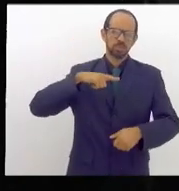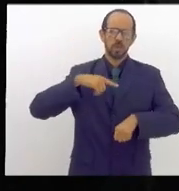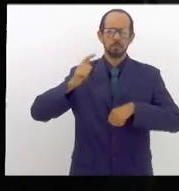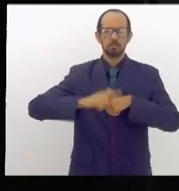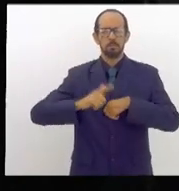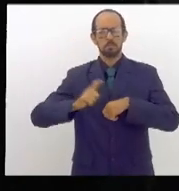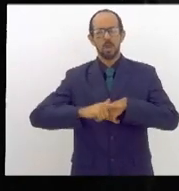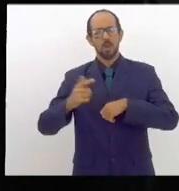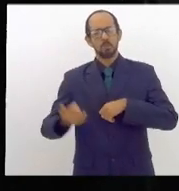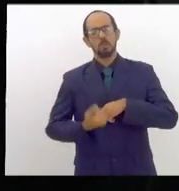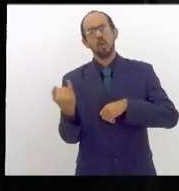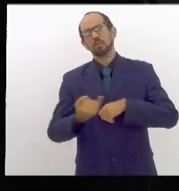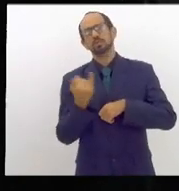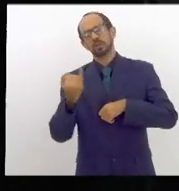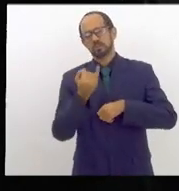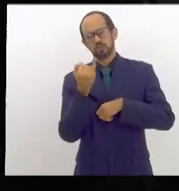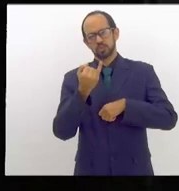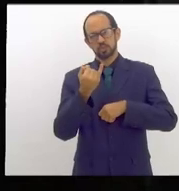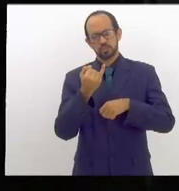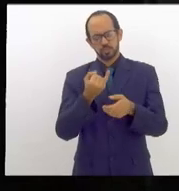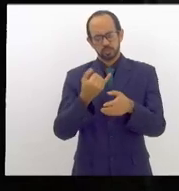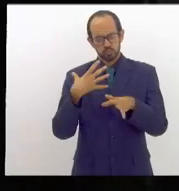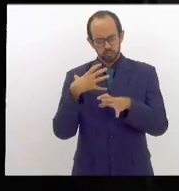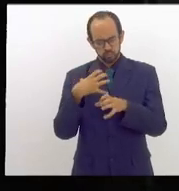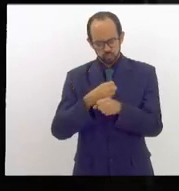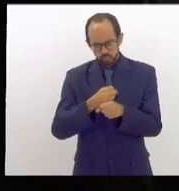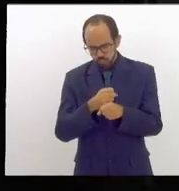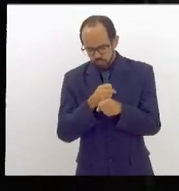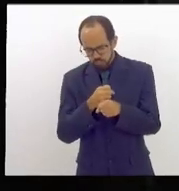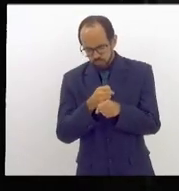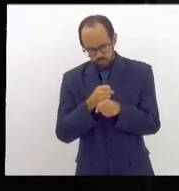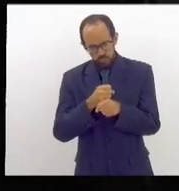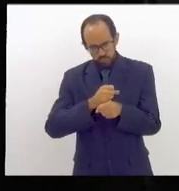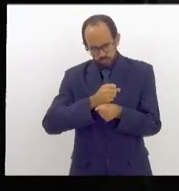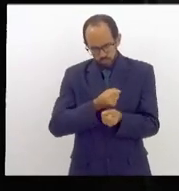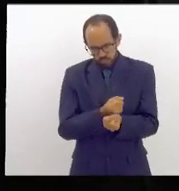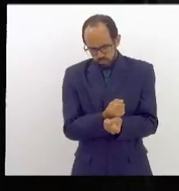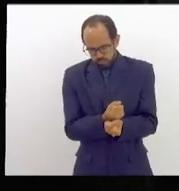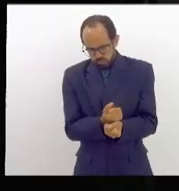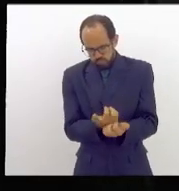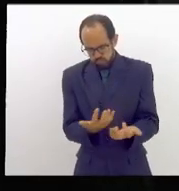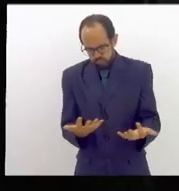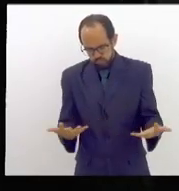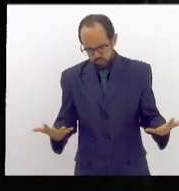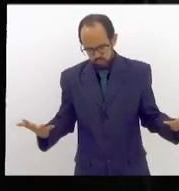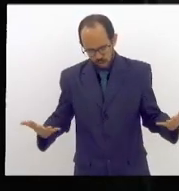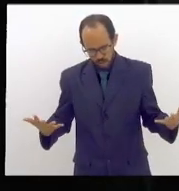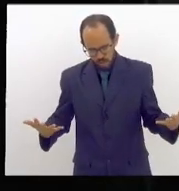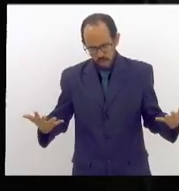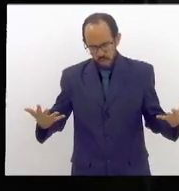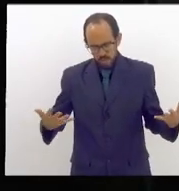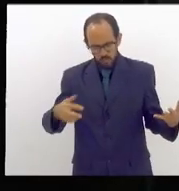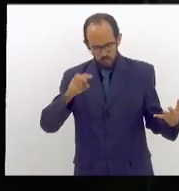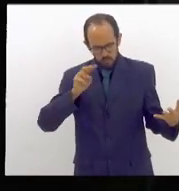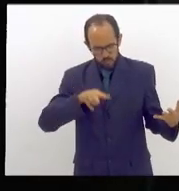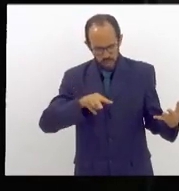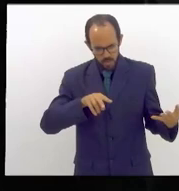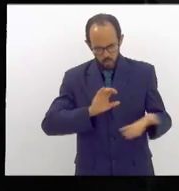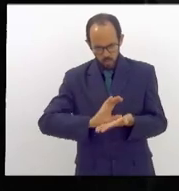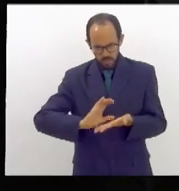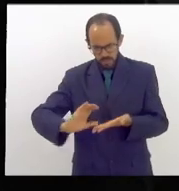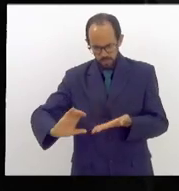importante destrinchar né A questão da do debate orçamentário do debate das contas do governador